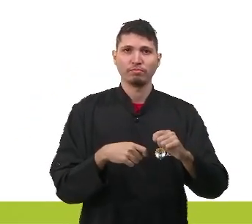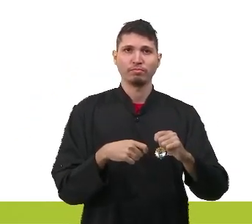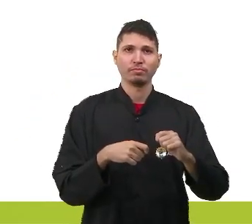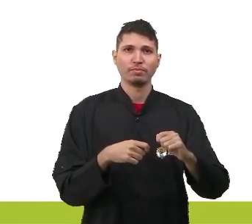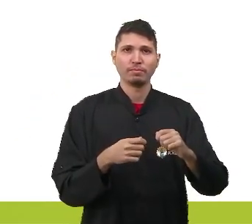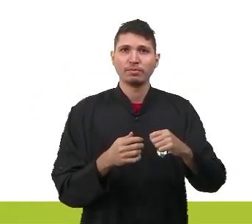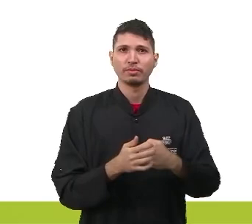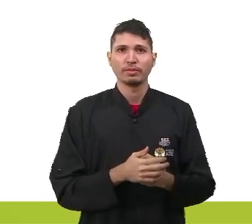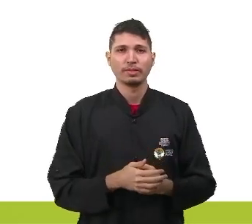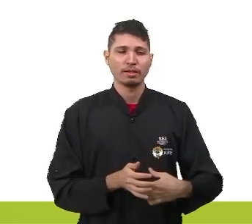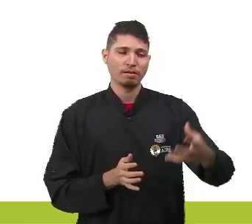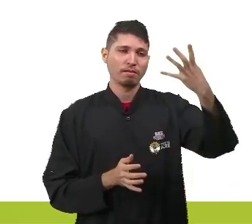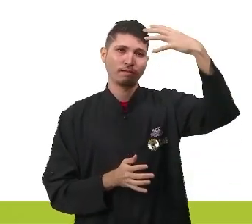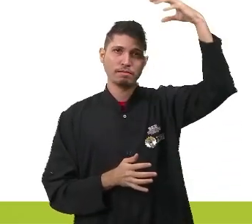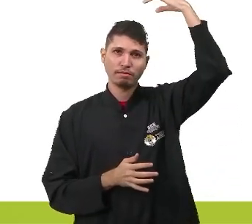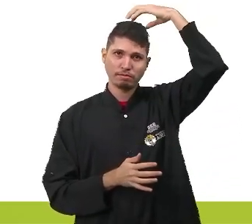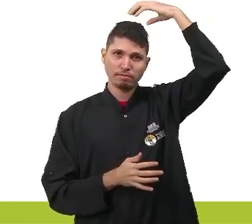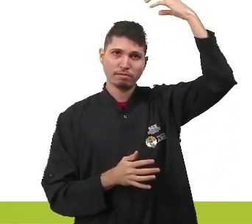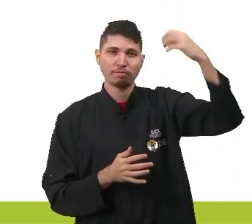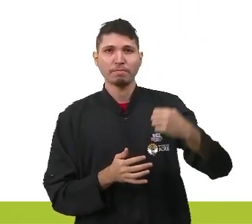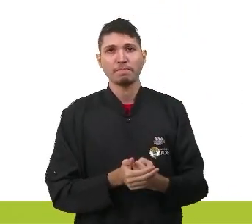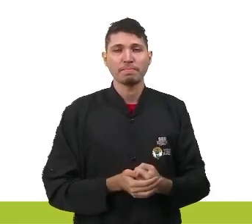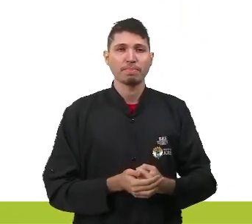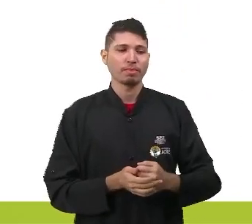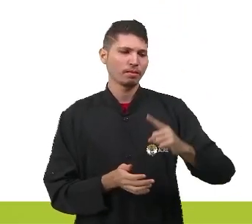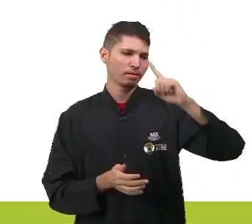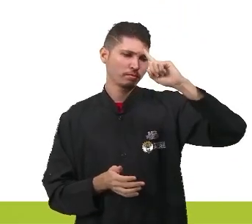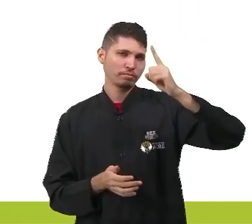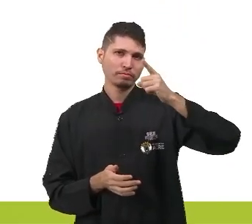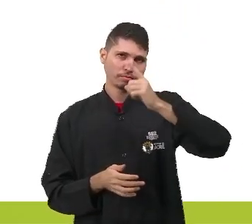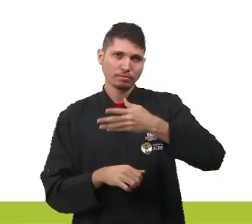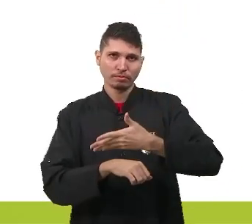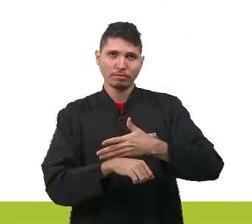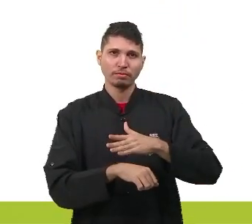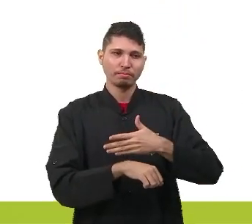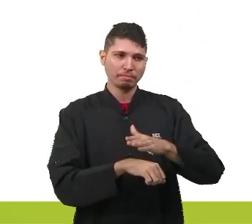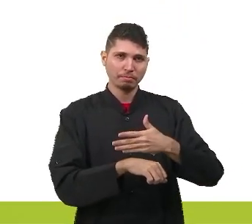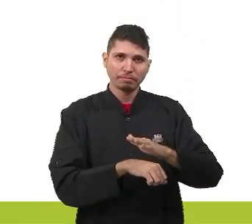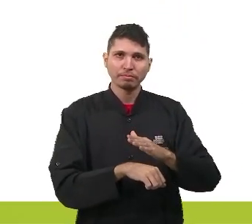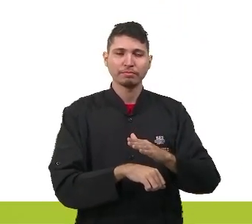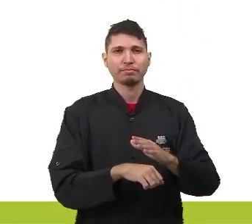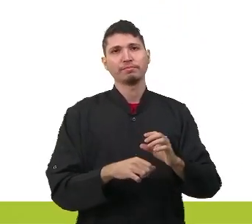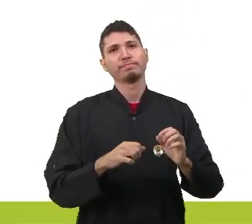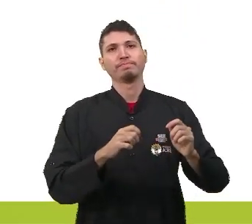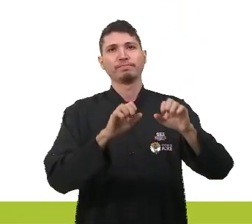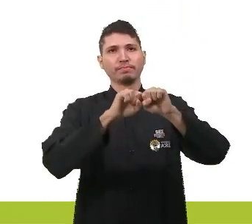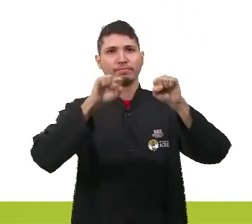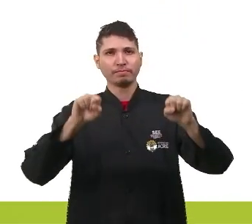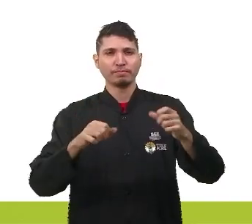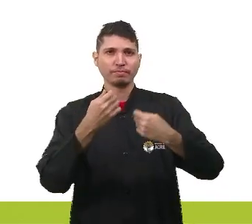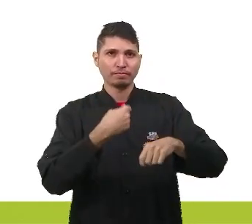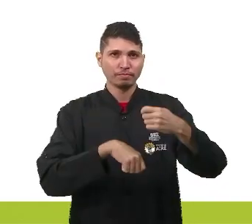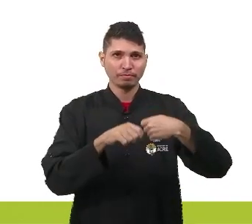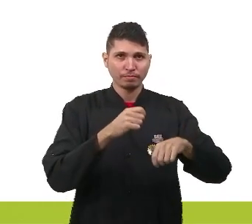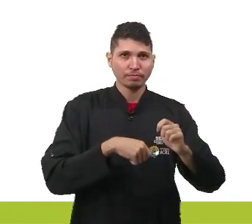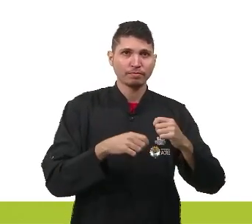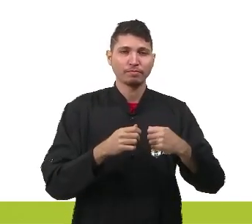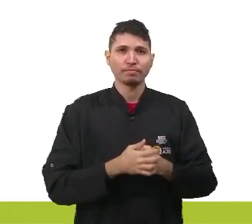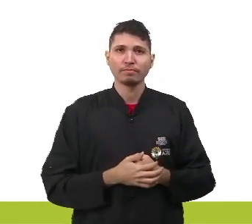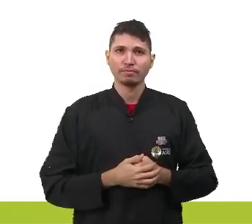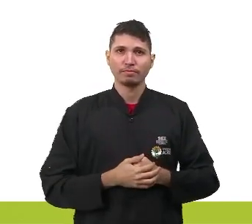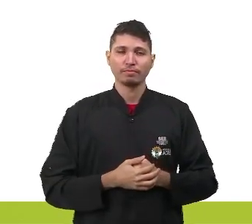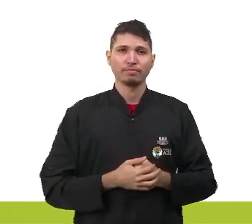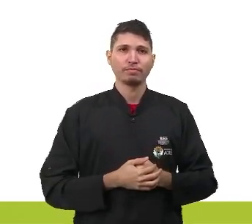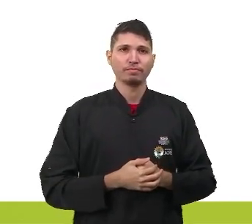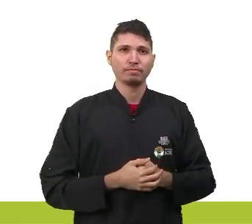seja, esse rei é quem adotava a prática mercantilista, tá? E o objetivo seria a obtenção de metais